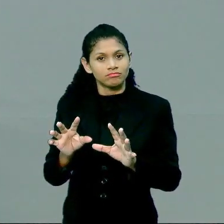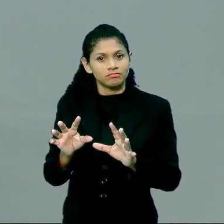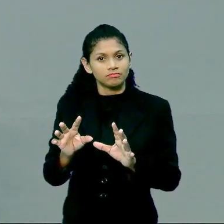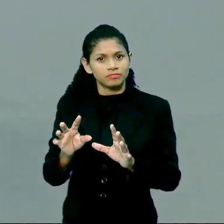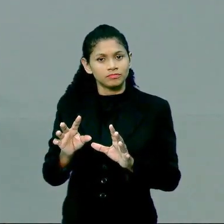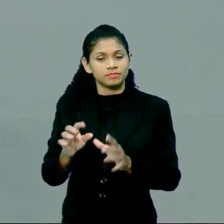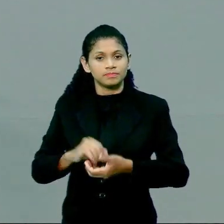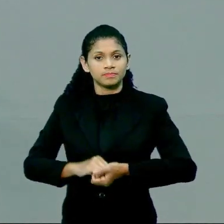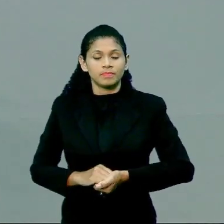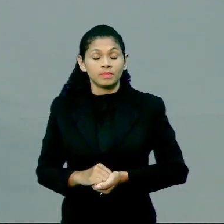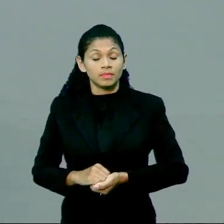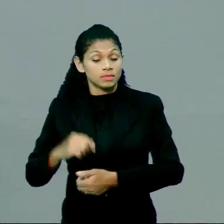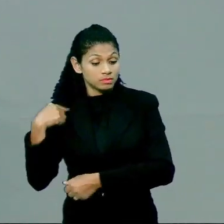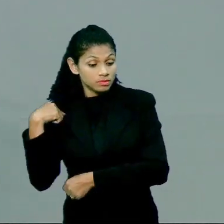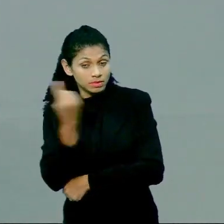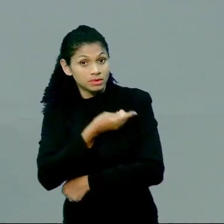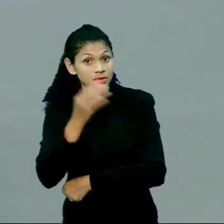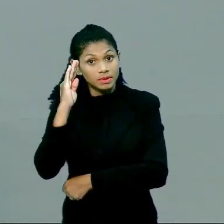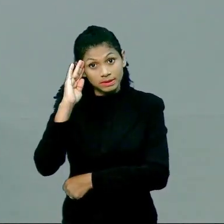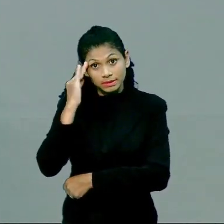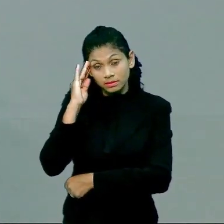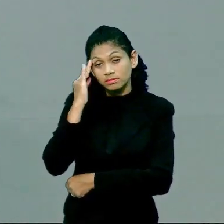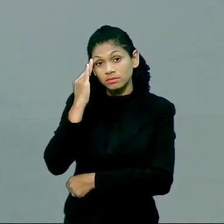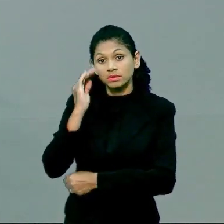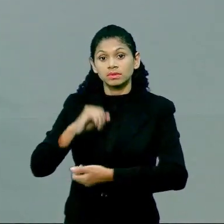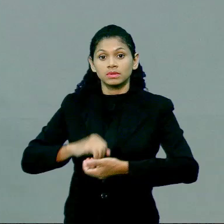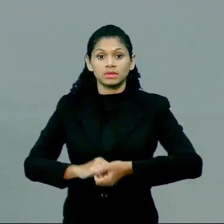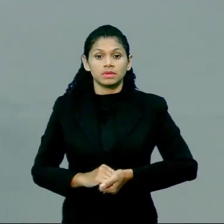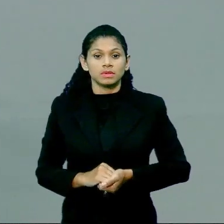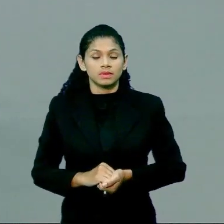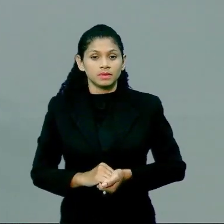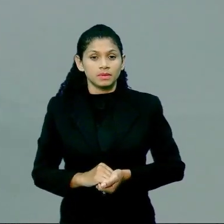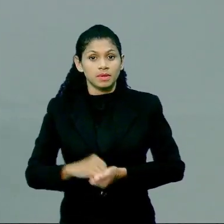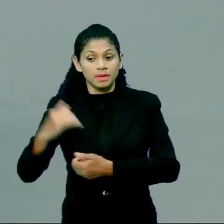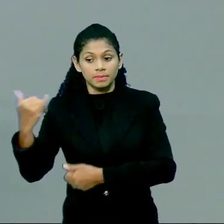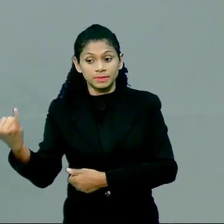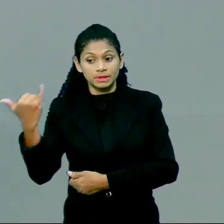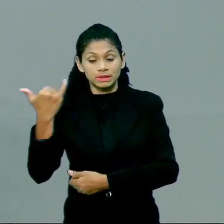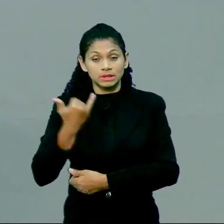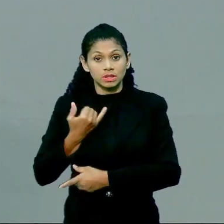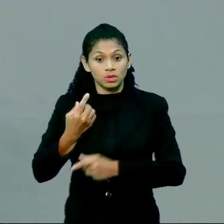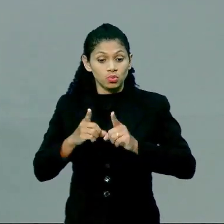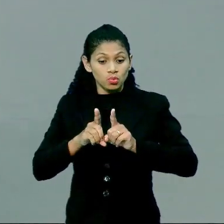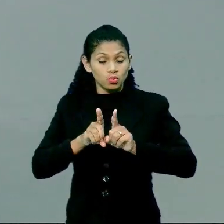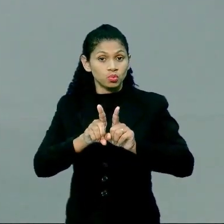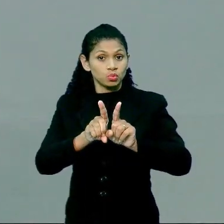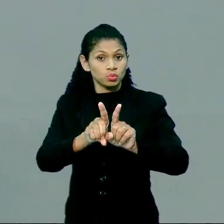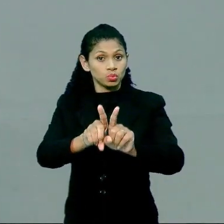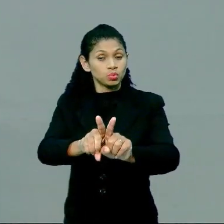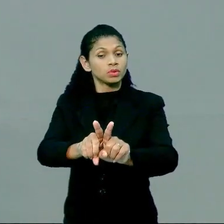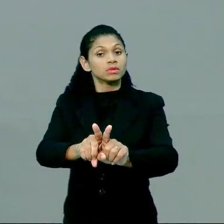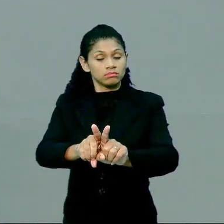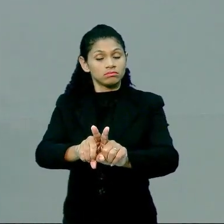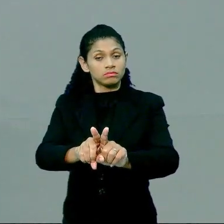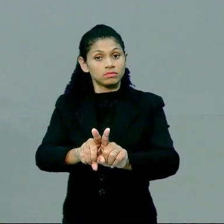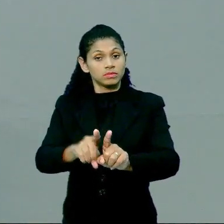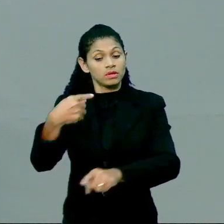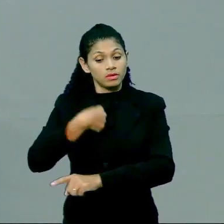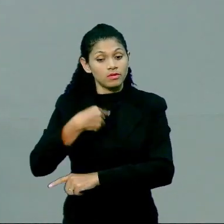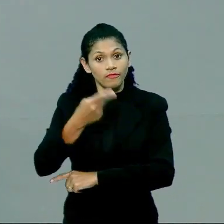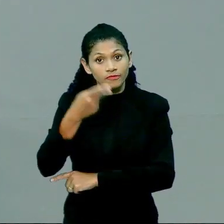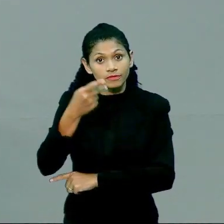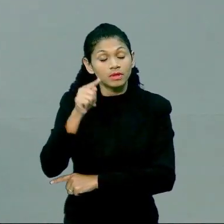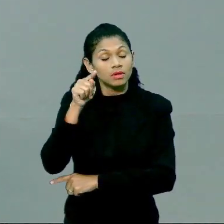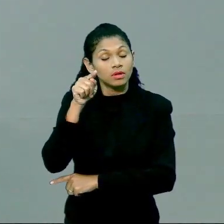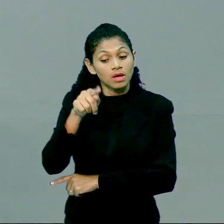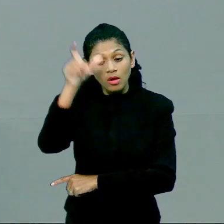então quando ele falavam assim né me diga com quem tu andas que eu te direi quem tu és né no sentido de